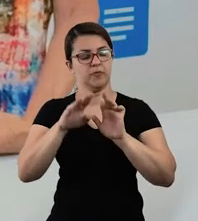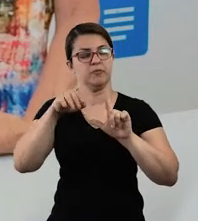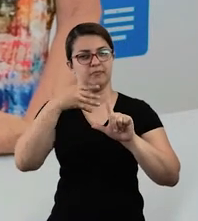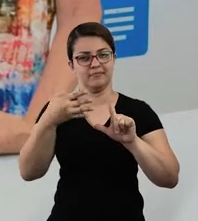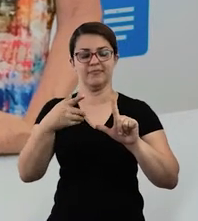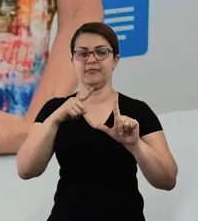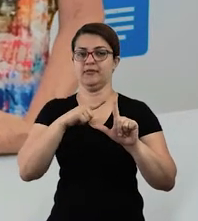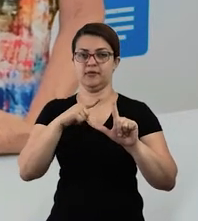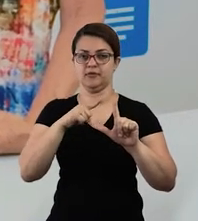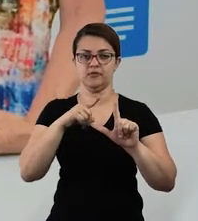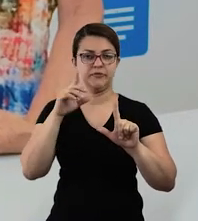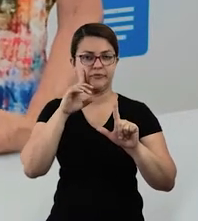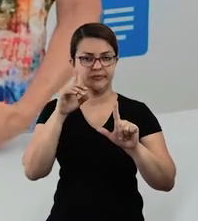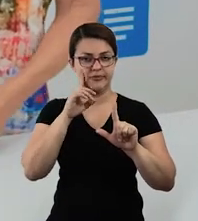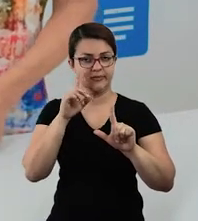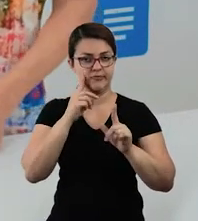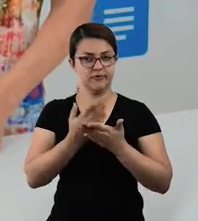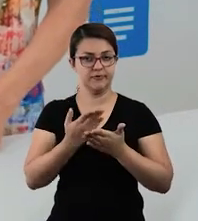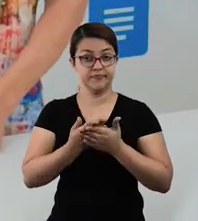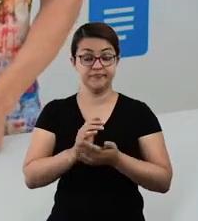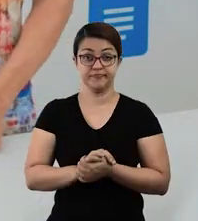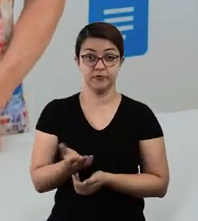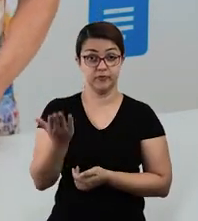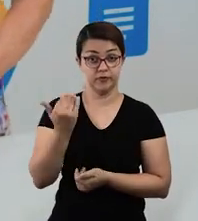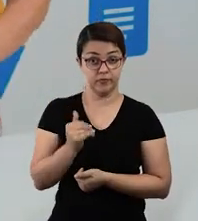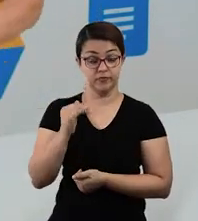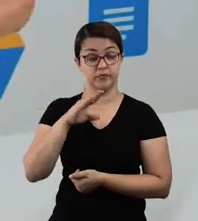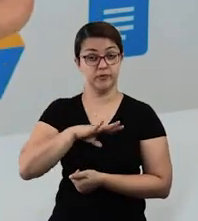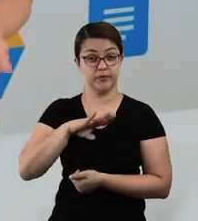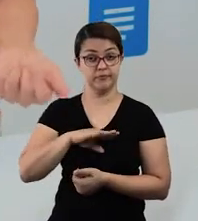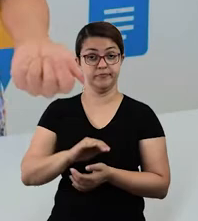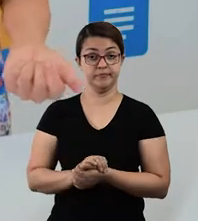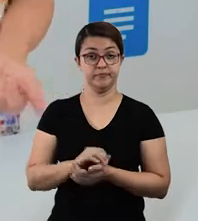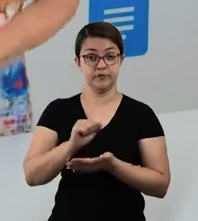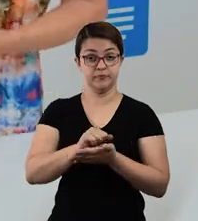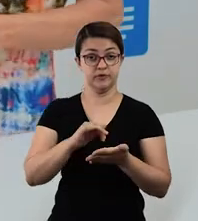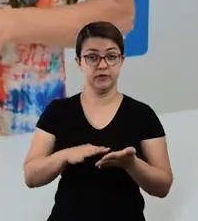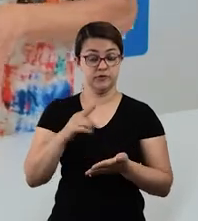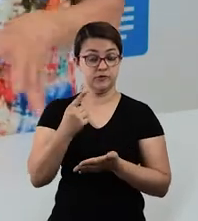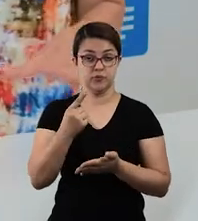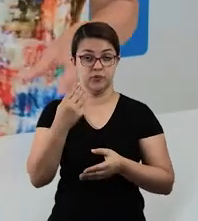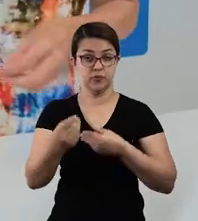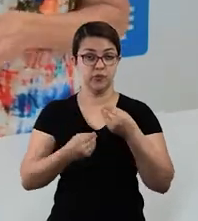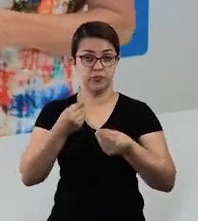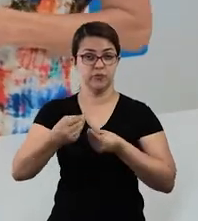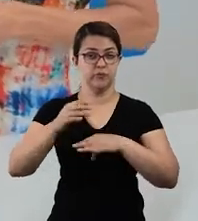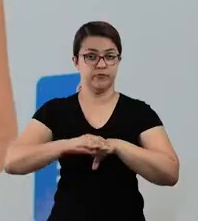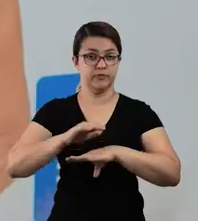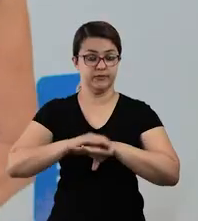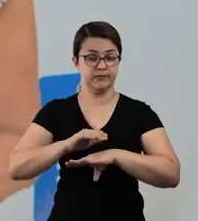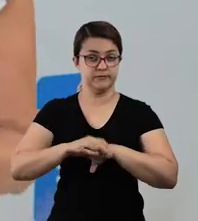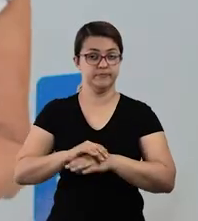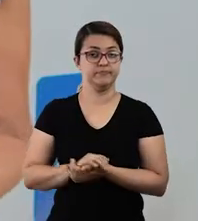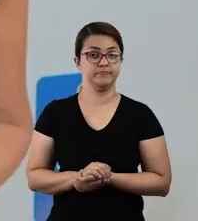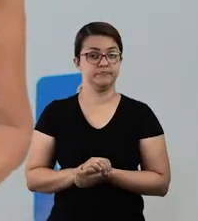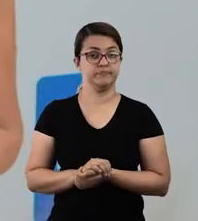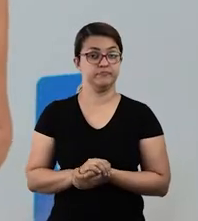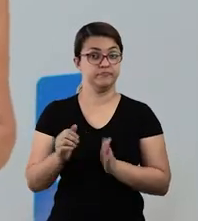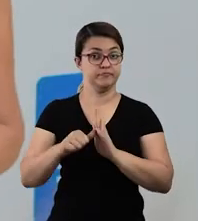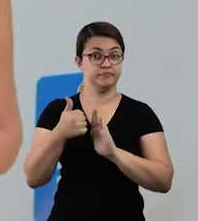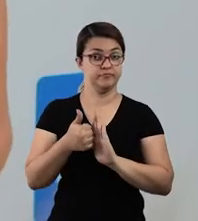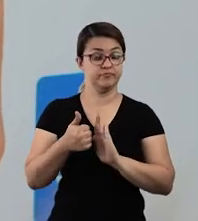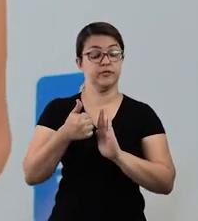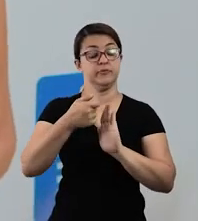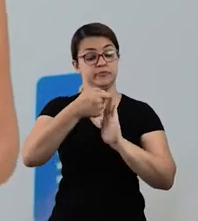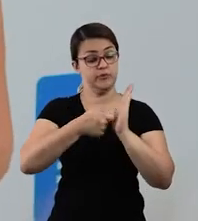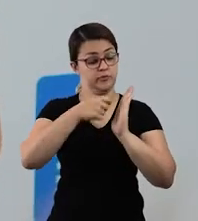bem? Vamos para a língua portuguesa. Na atividade 1, como você vai realizar? Você vai fazer uma